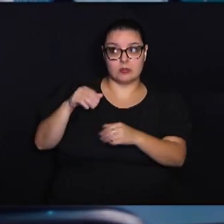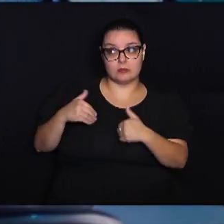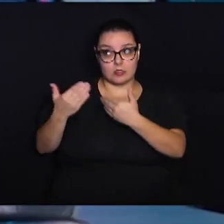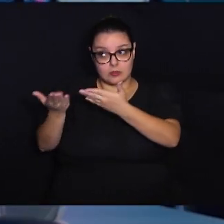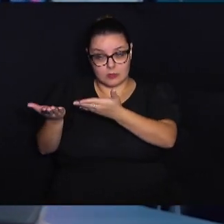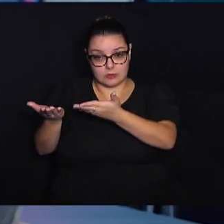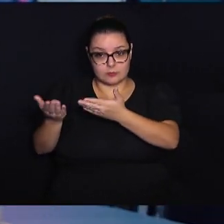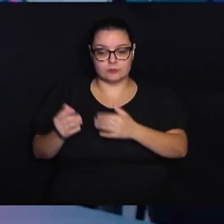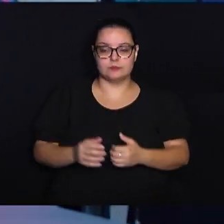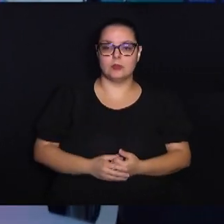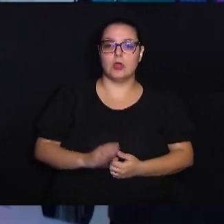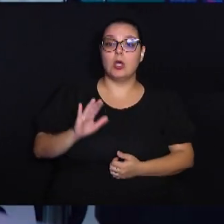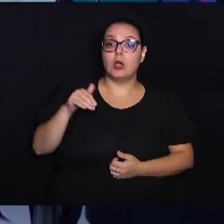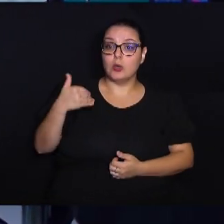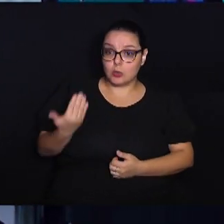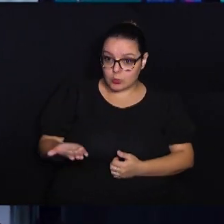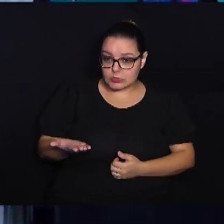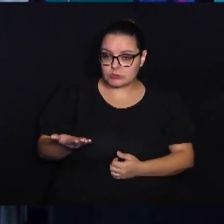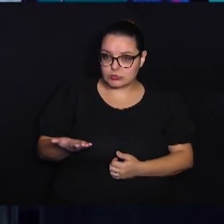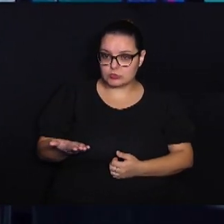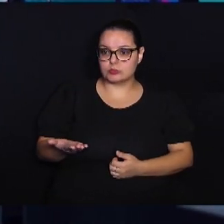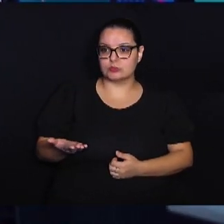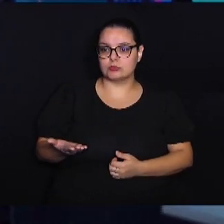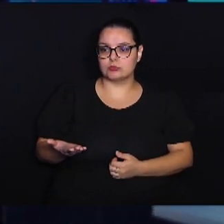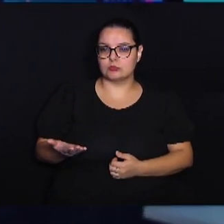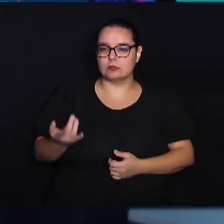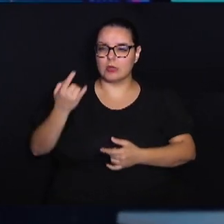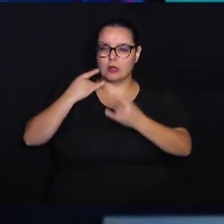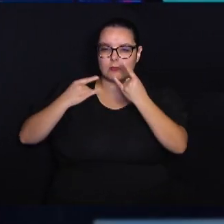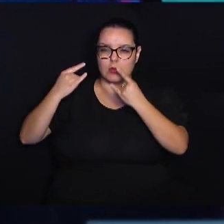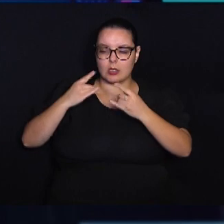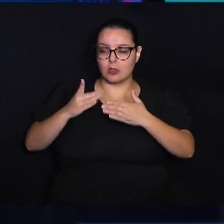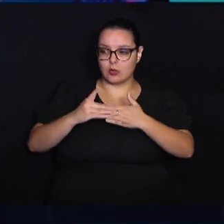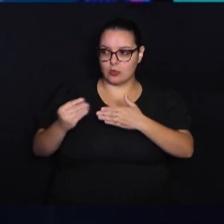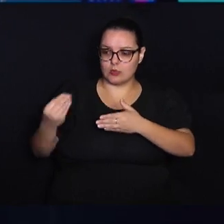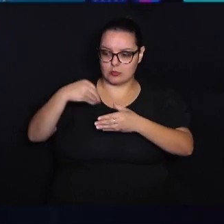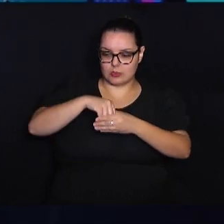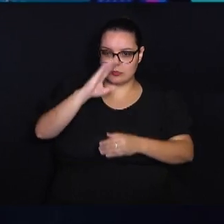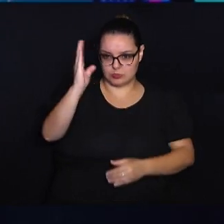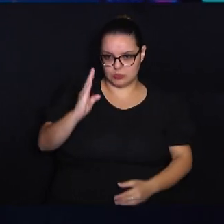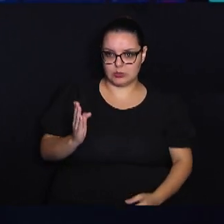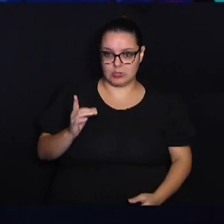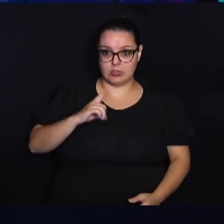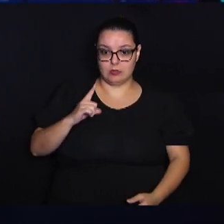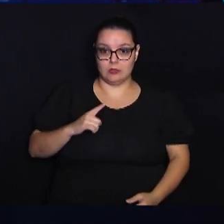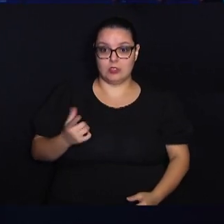apresentação dos músicos homenageados e a participação de amigos e familiares.